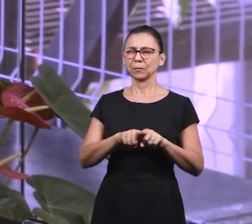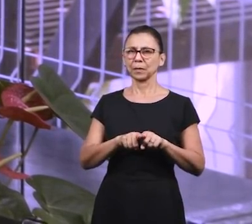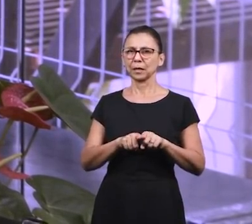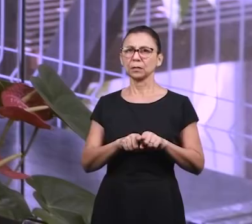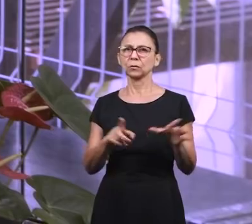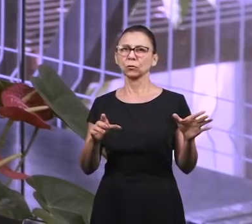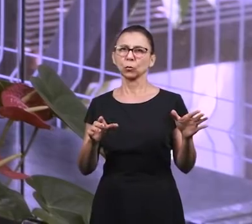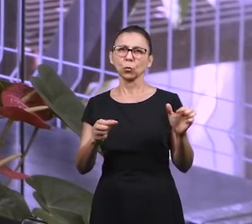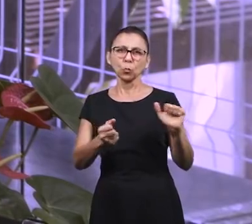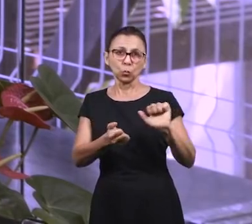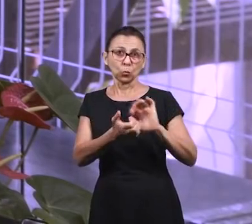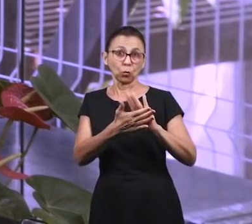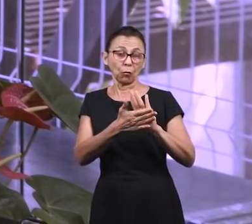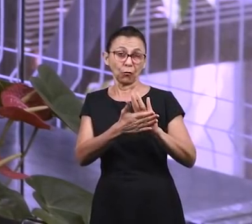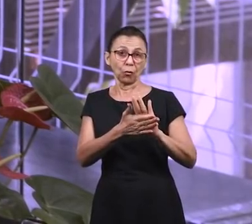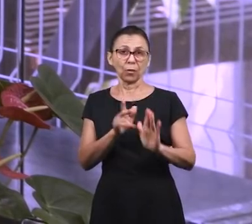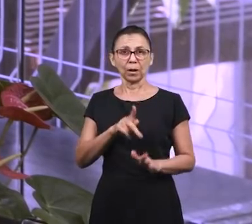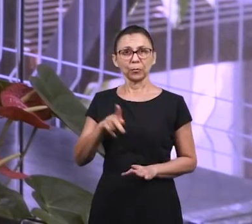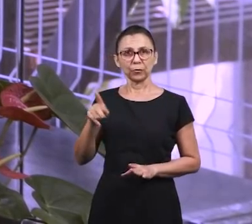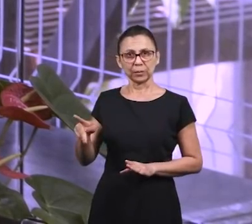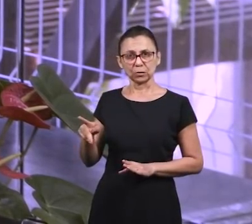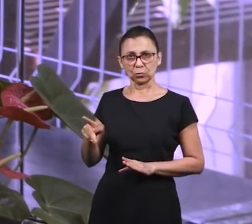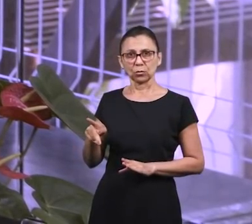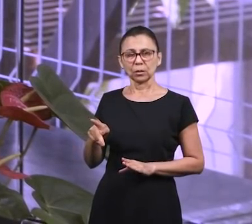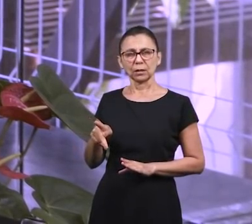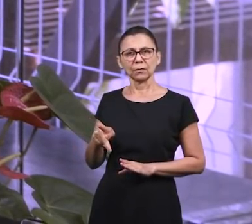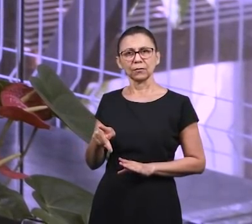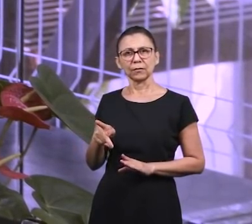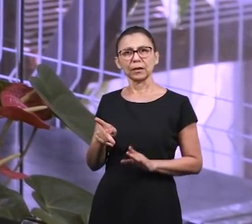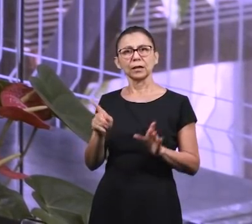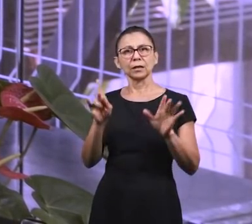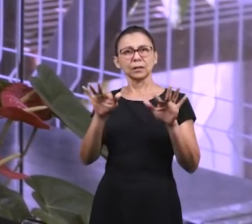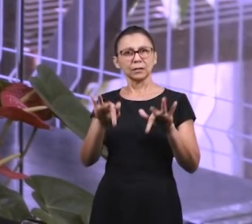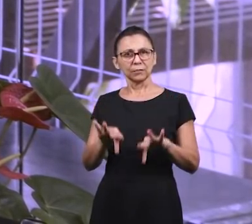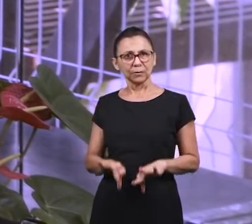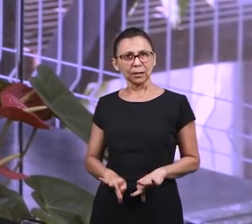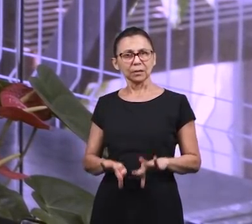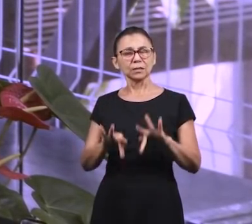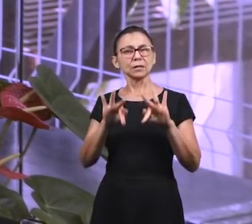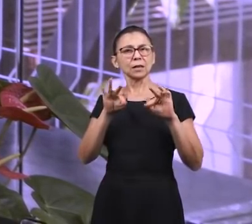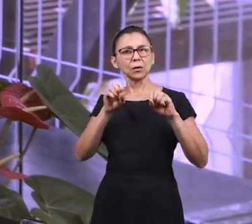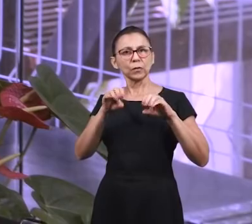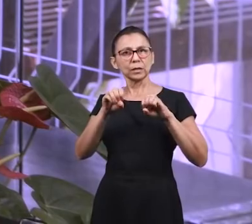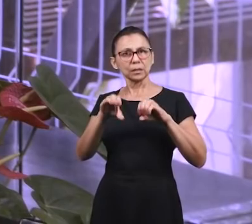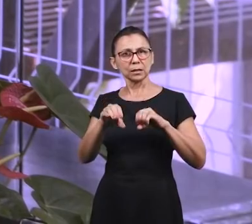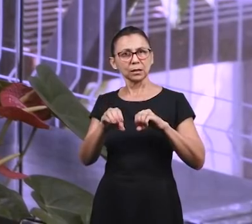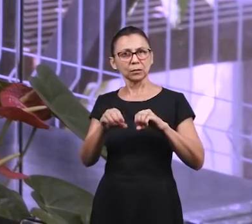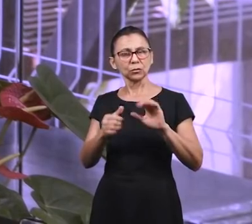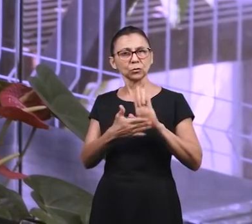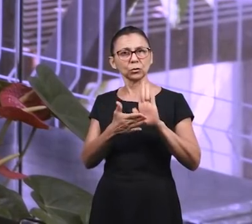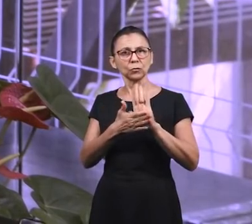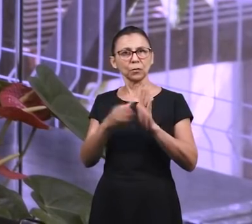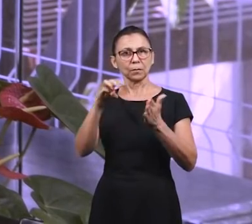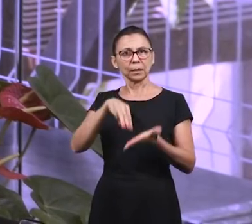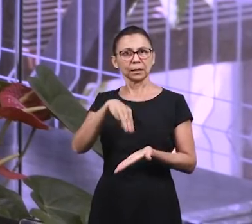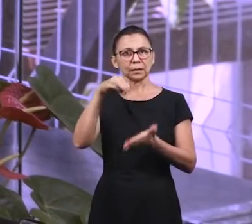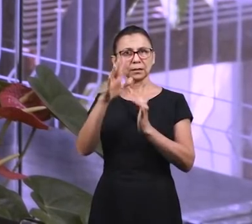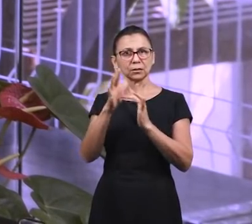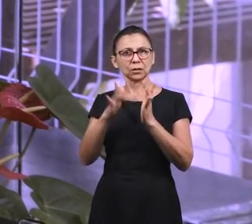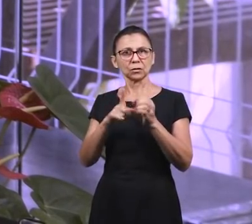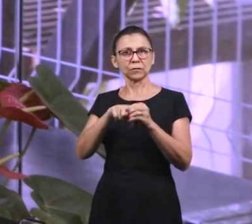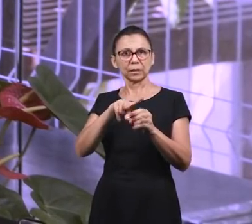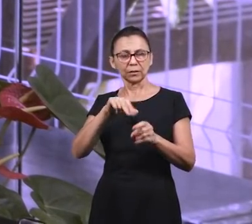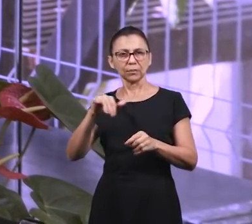Louvor, a professora Janaína Zumac vai finalizar o ensino do louvor Maranata, Jesus breve virá. E na aula